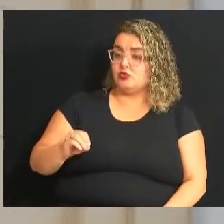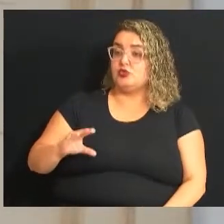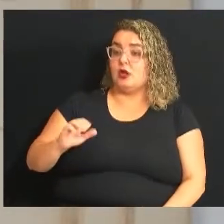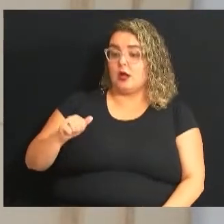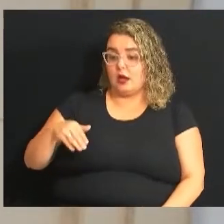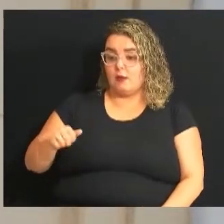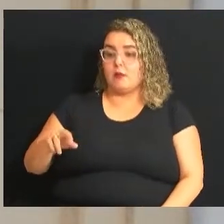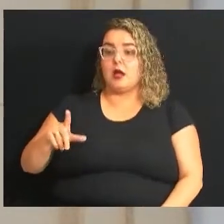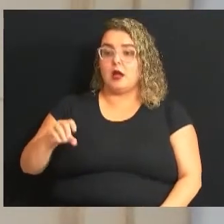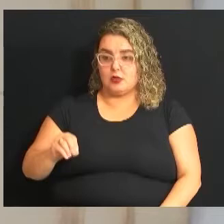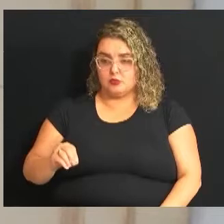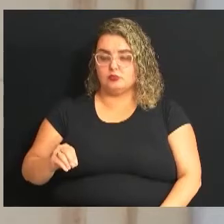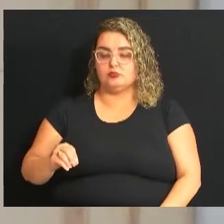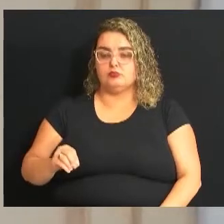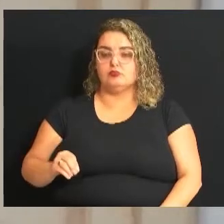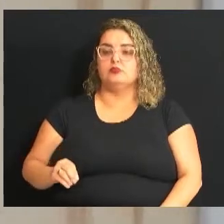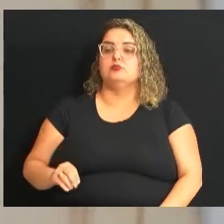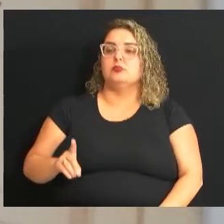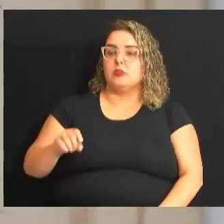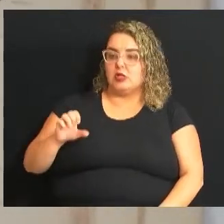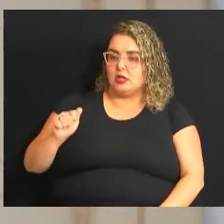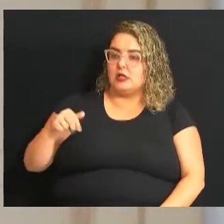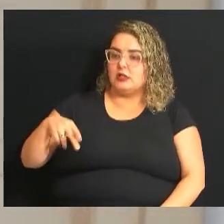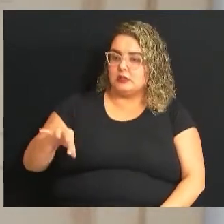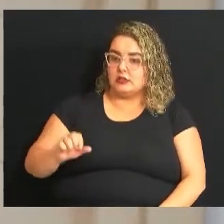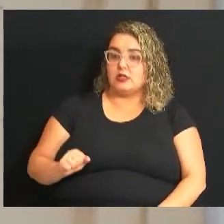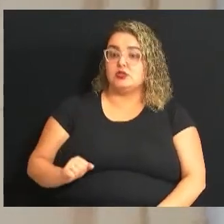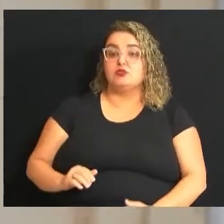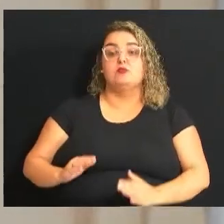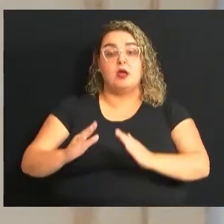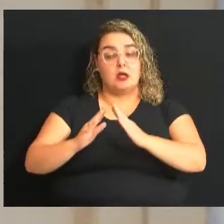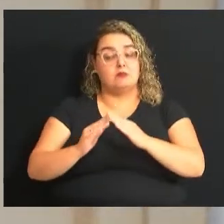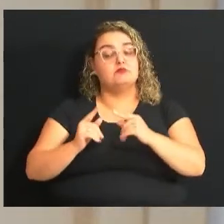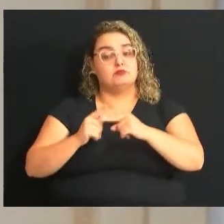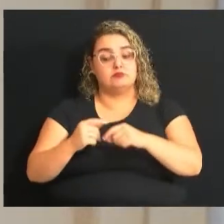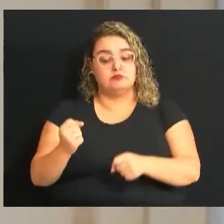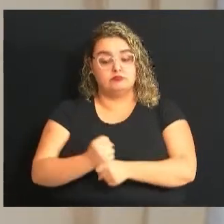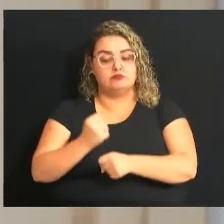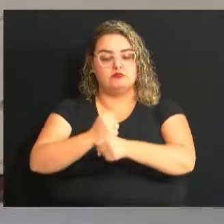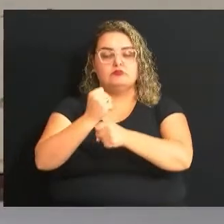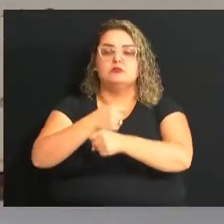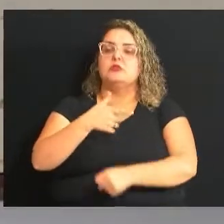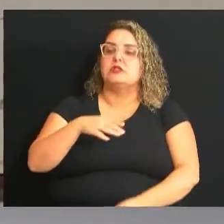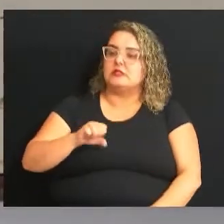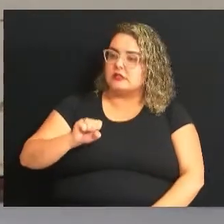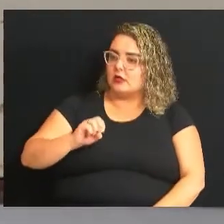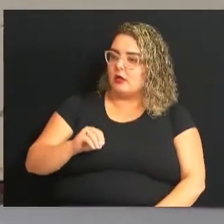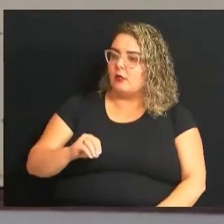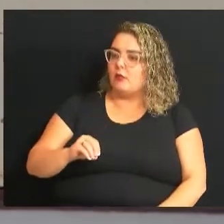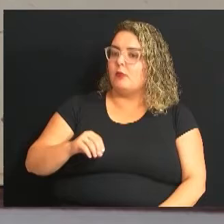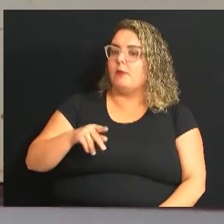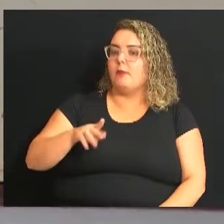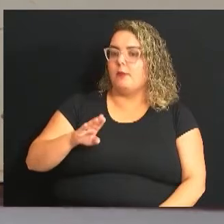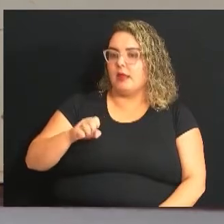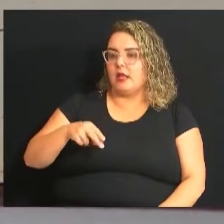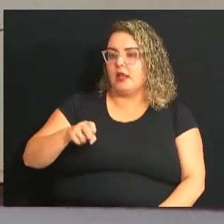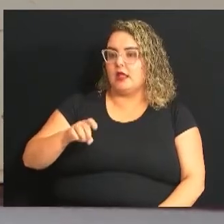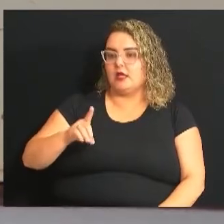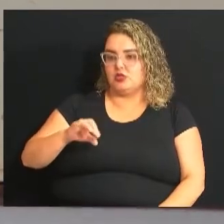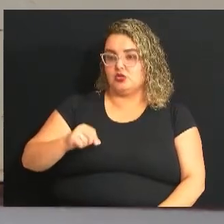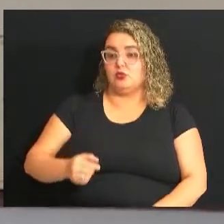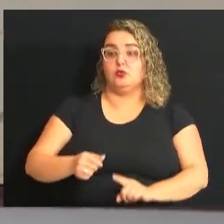cessão do terreno da Capela Melchior para a construção da Capela de São Benedito. Em dezembro do mesmo ano,